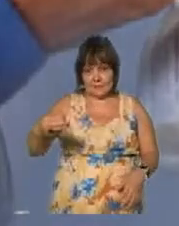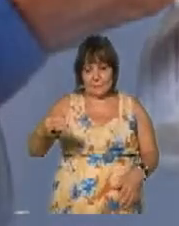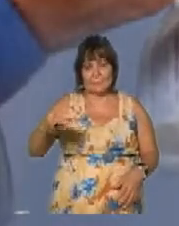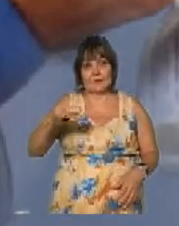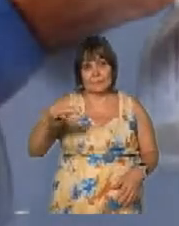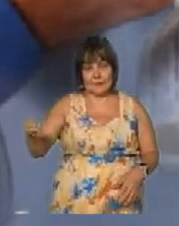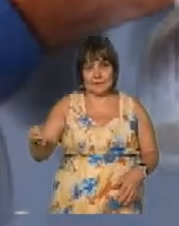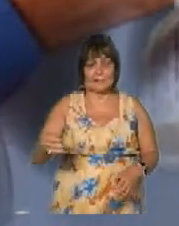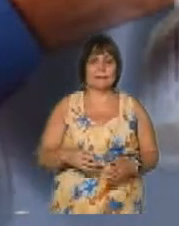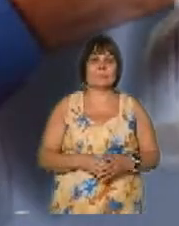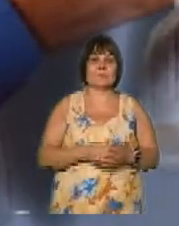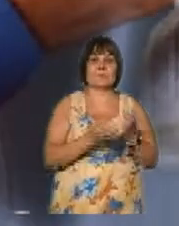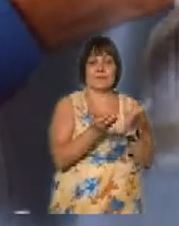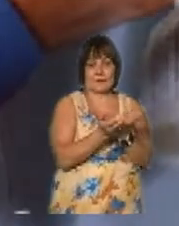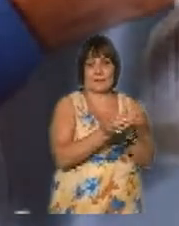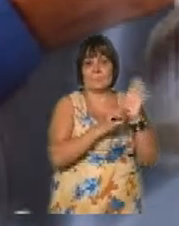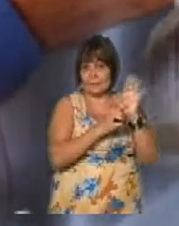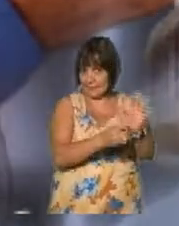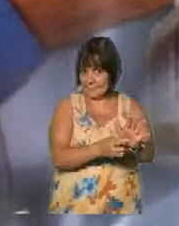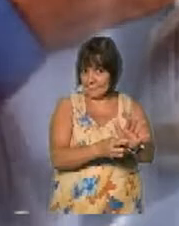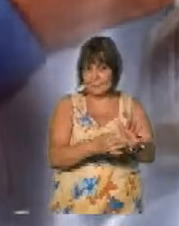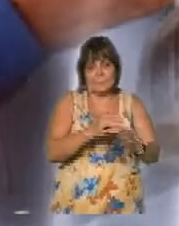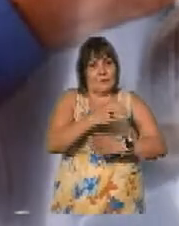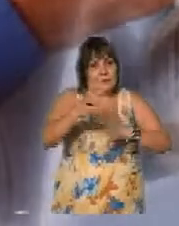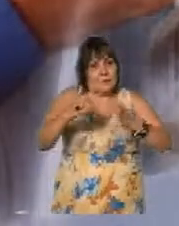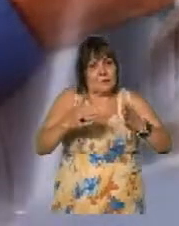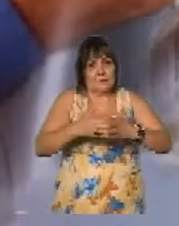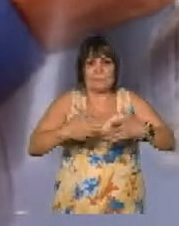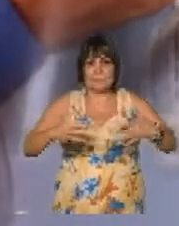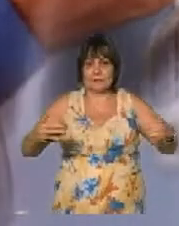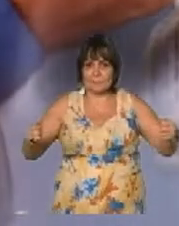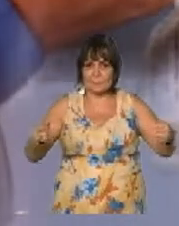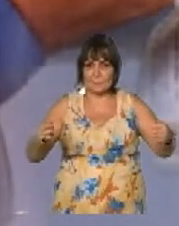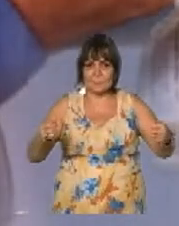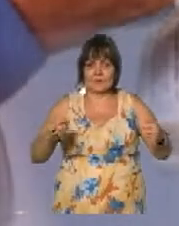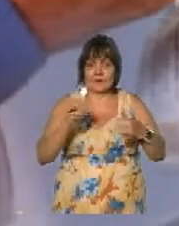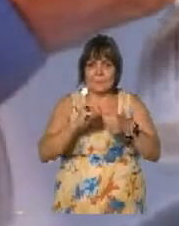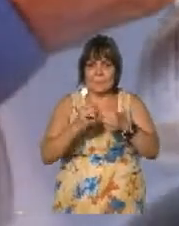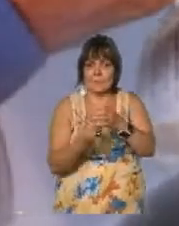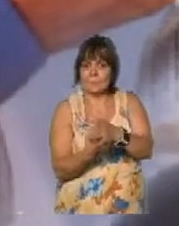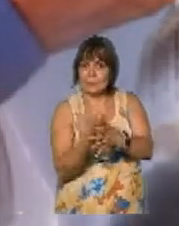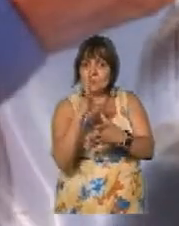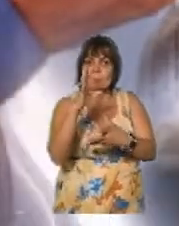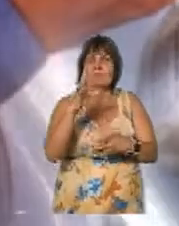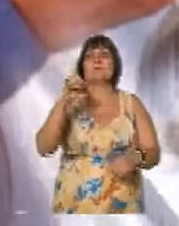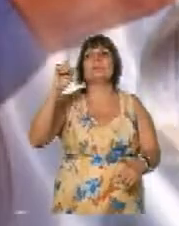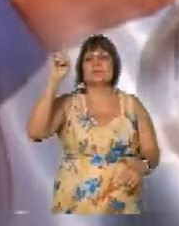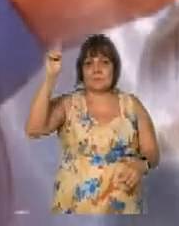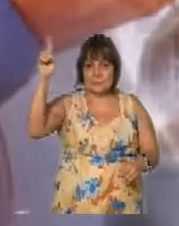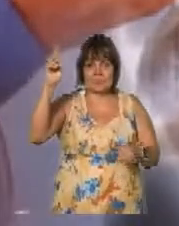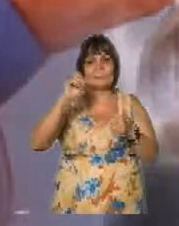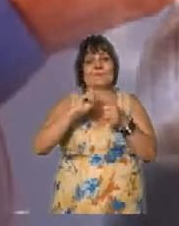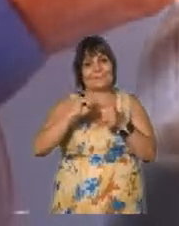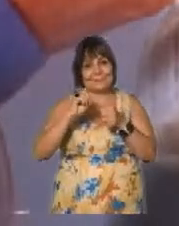todas as coisas foram feitas por intermédio dele. Ele fez, ele serviu. E sem ele nada do que foi feito se